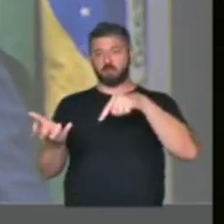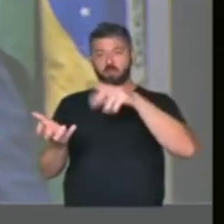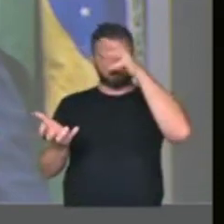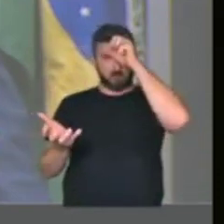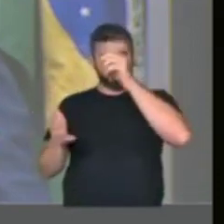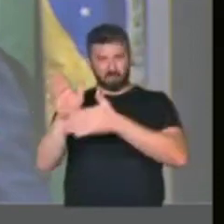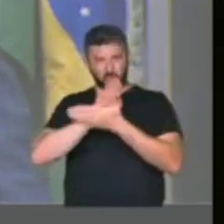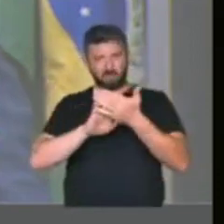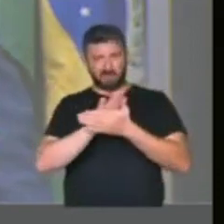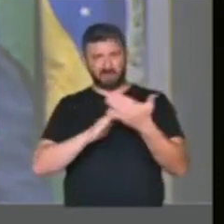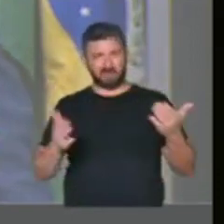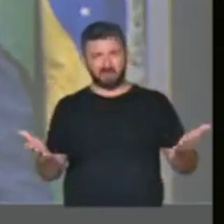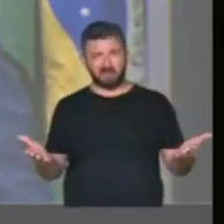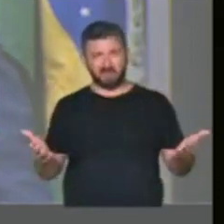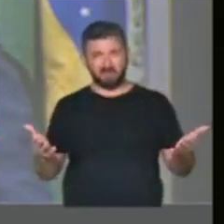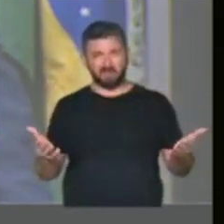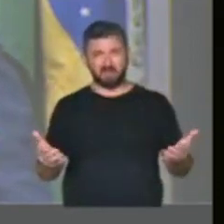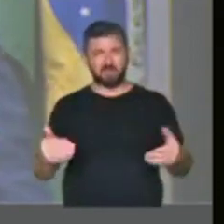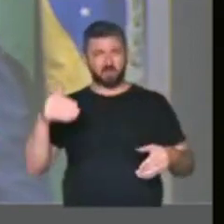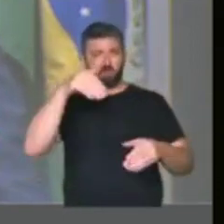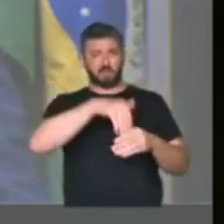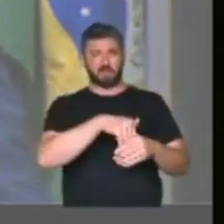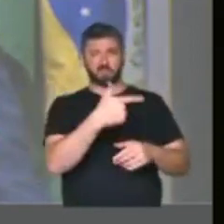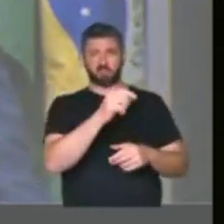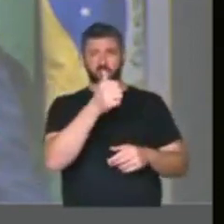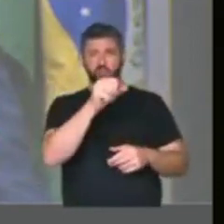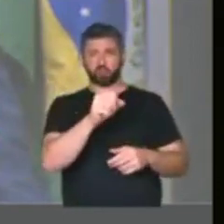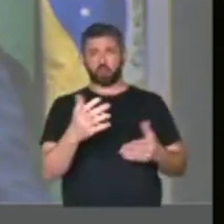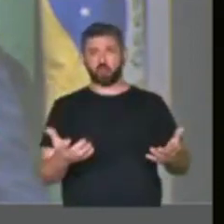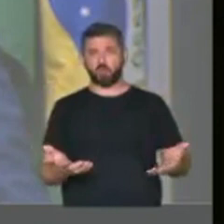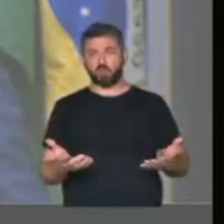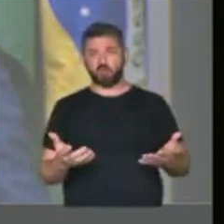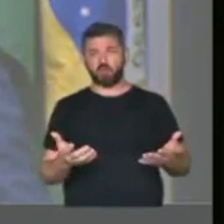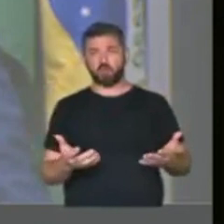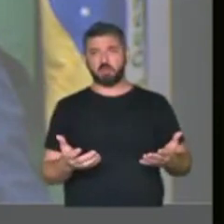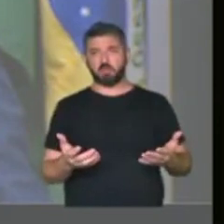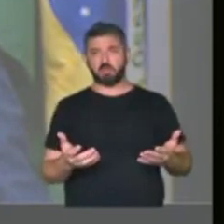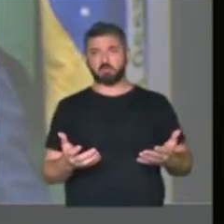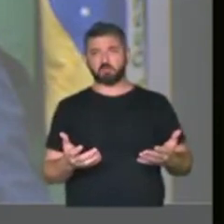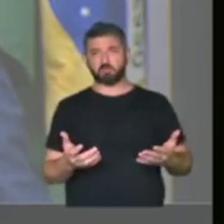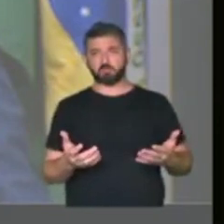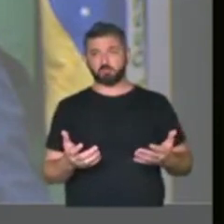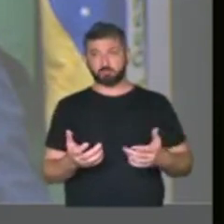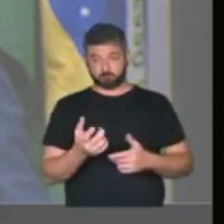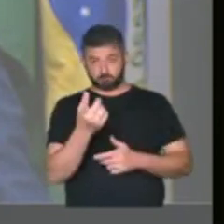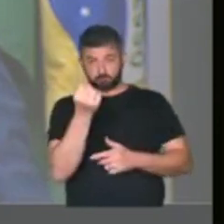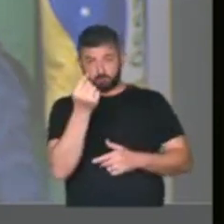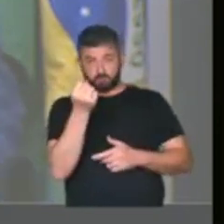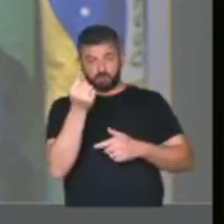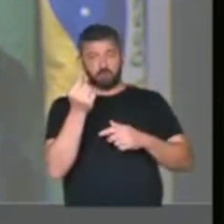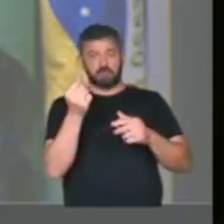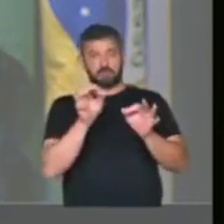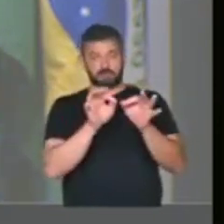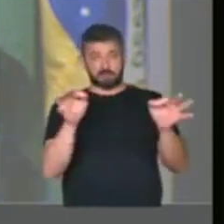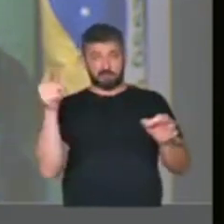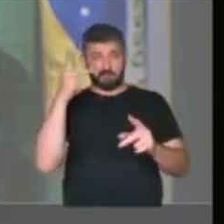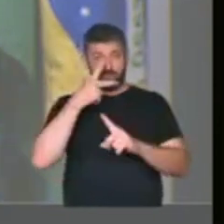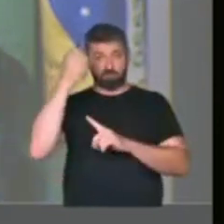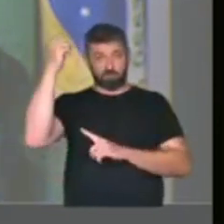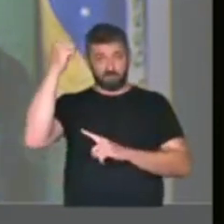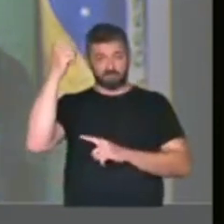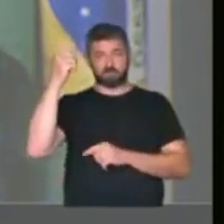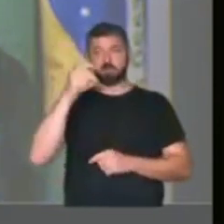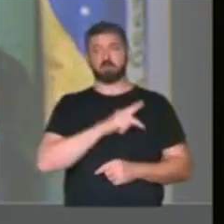aprenderam absolutamente nada com as eleições de 2018 se dinheiro pura e simplesmente vencer essas eleições